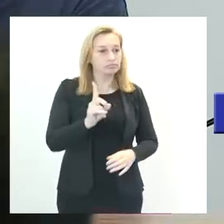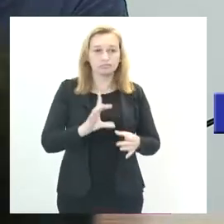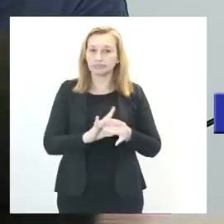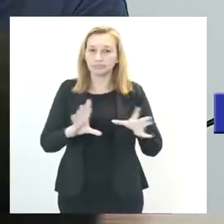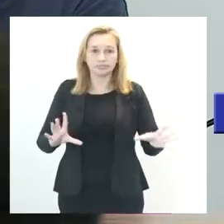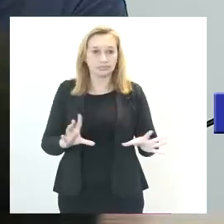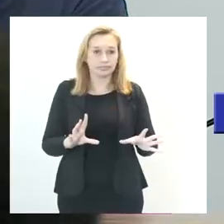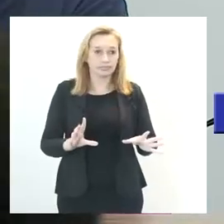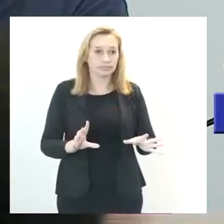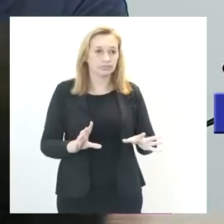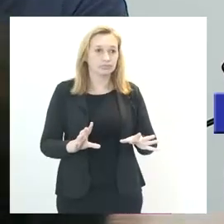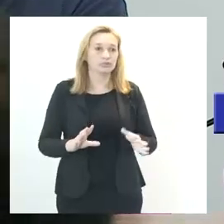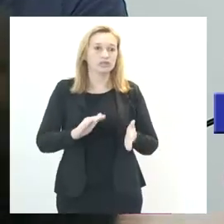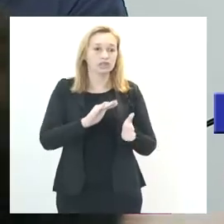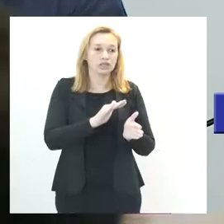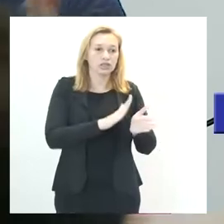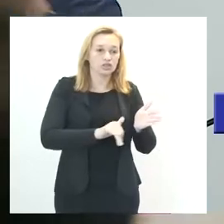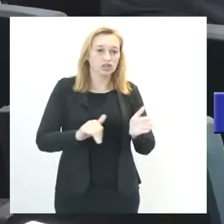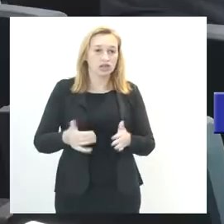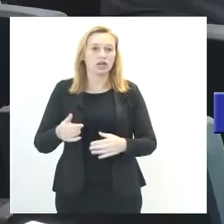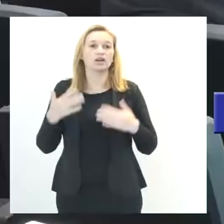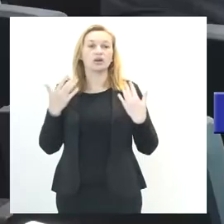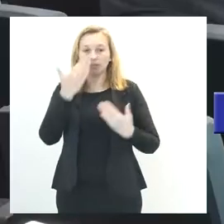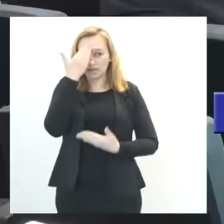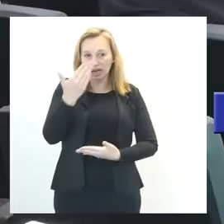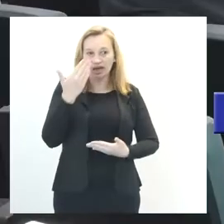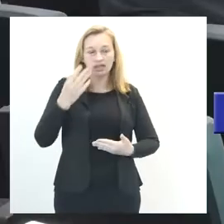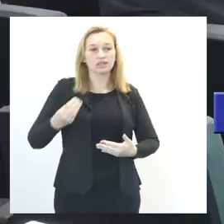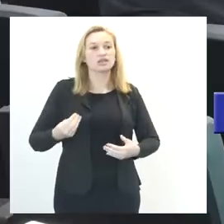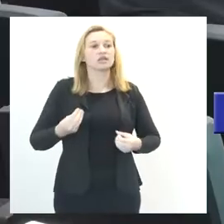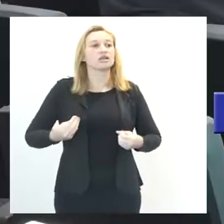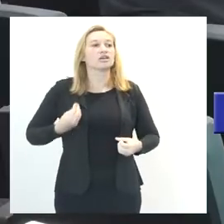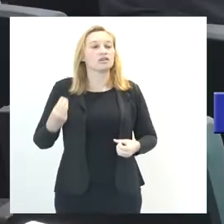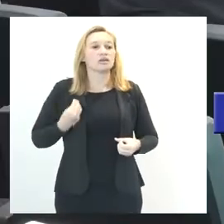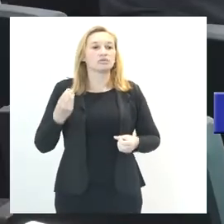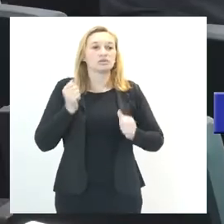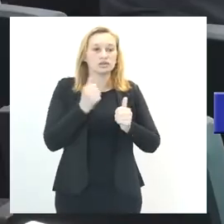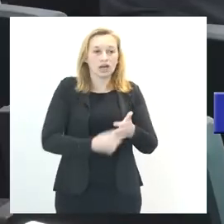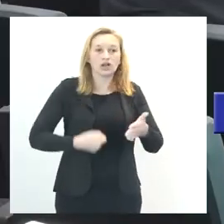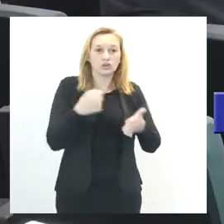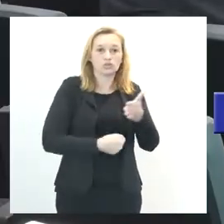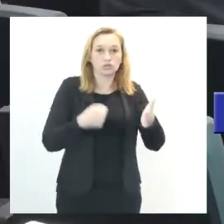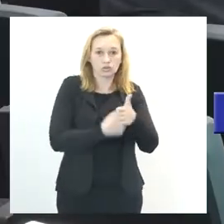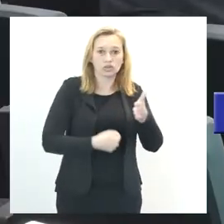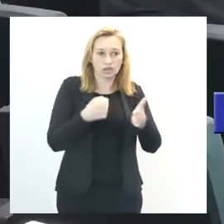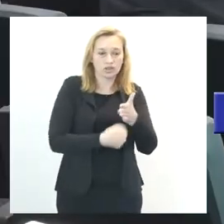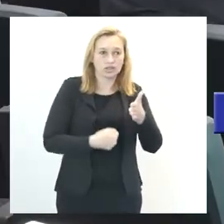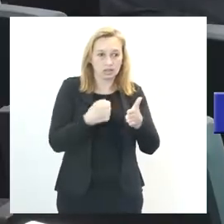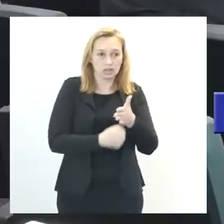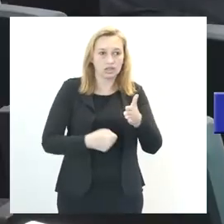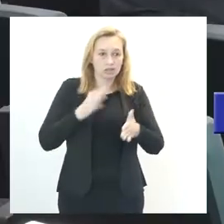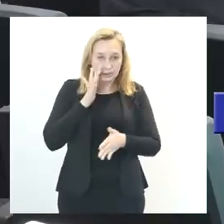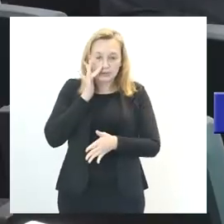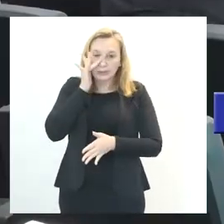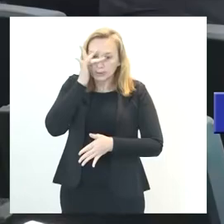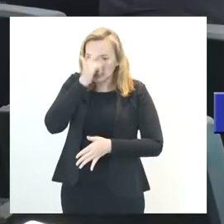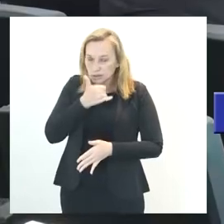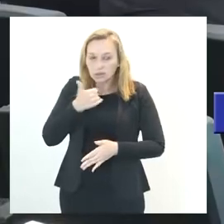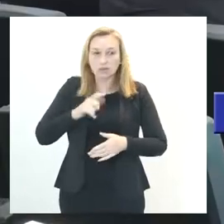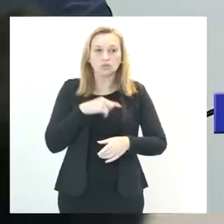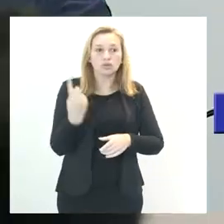essa boiada passa mais uma vez obrigado ficamos na luta e na resistência já 18 Vamos pô é do nosso